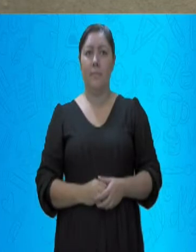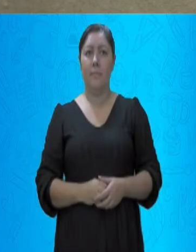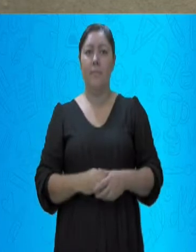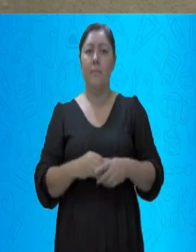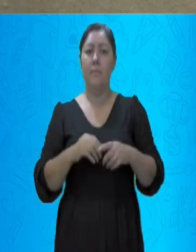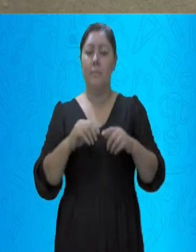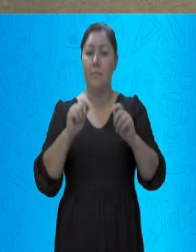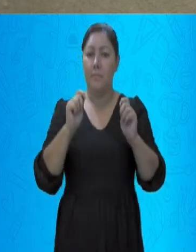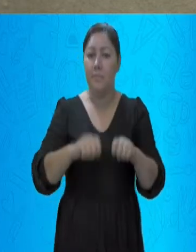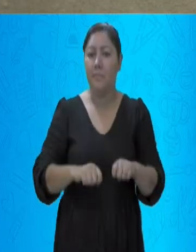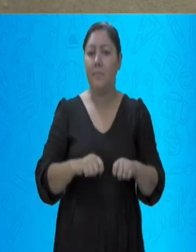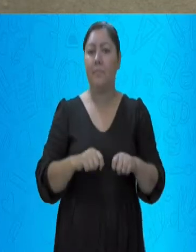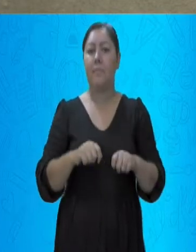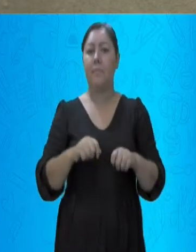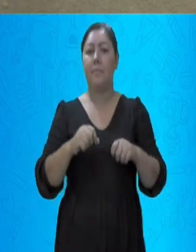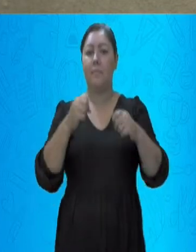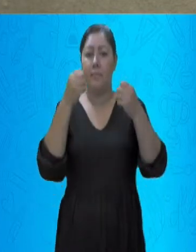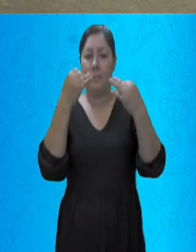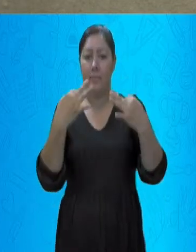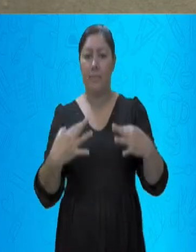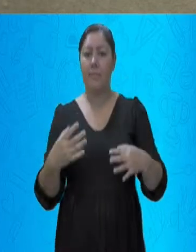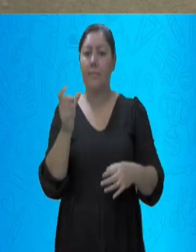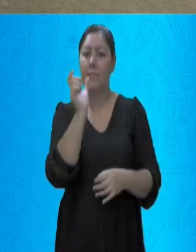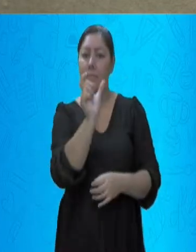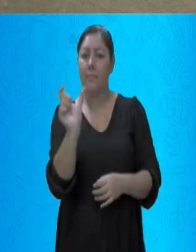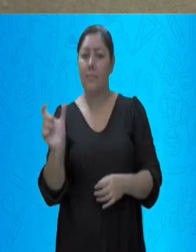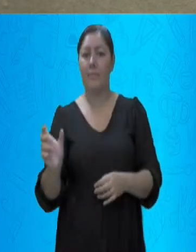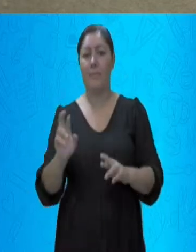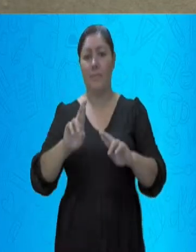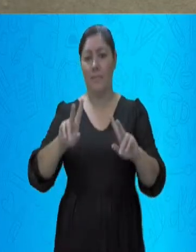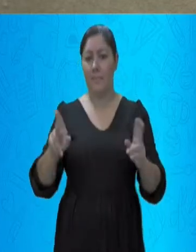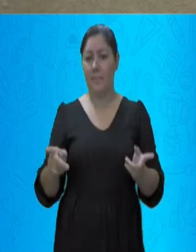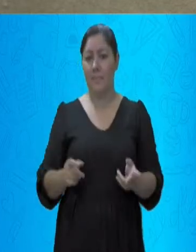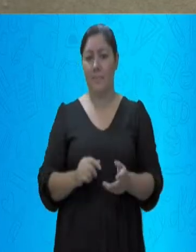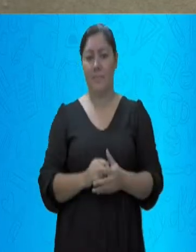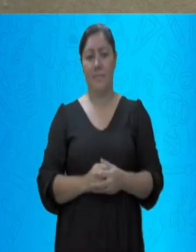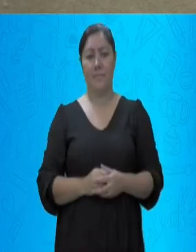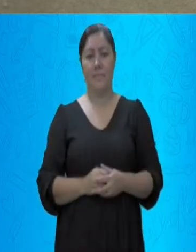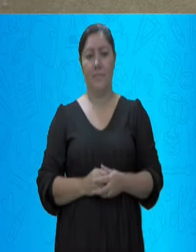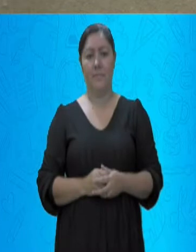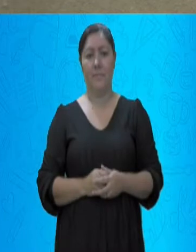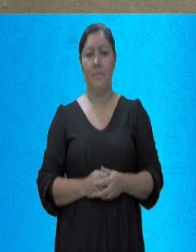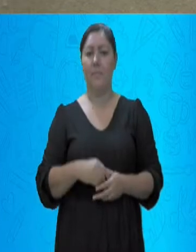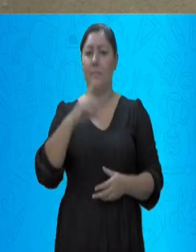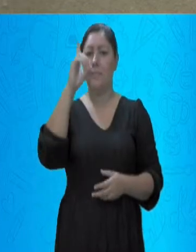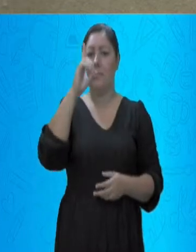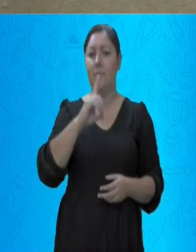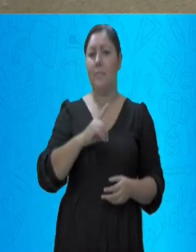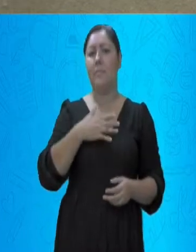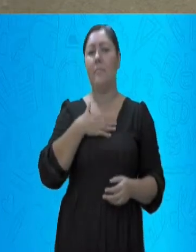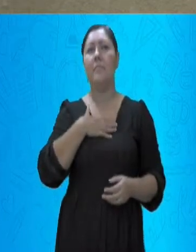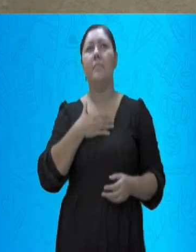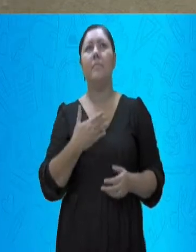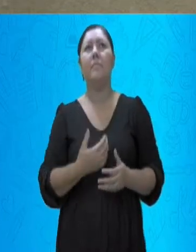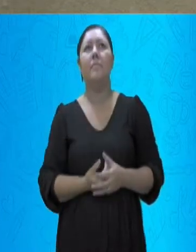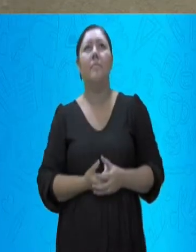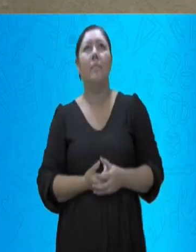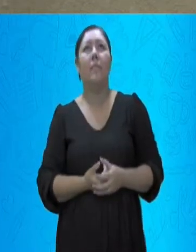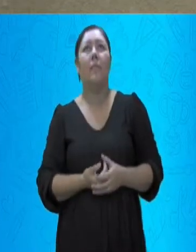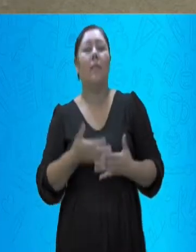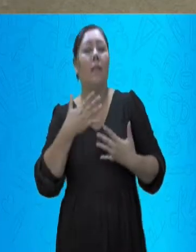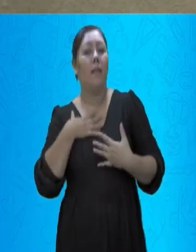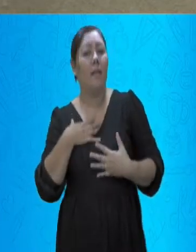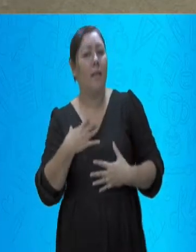usei palavras sinônimas, mas eu não repeti. Por exemplo, o meu diretor é calmo, meu diretor